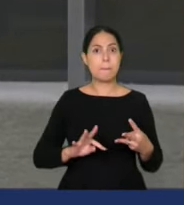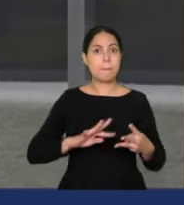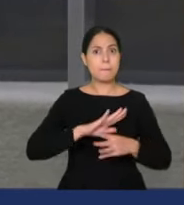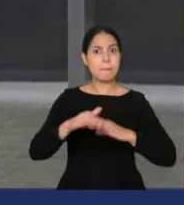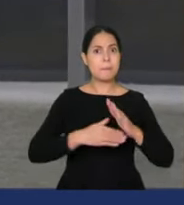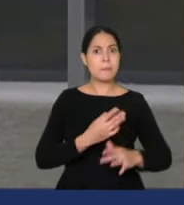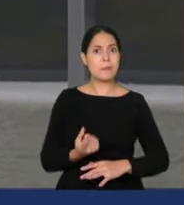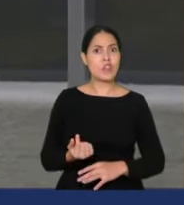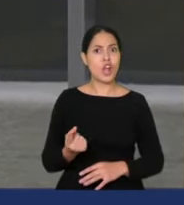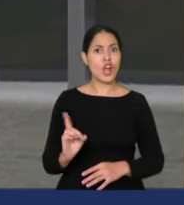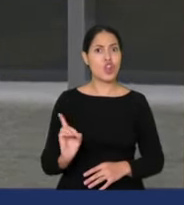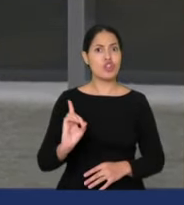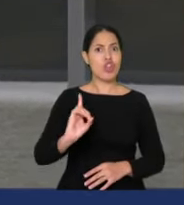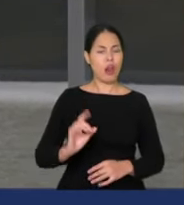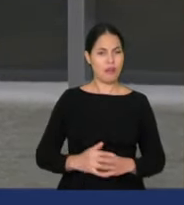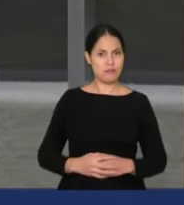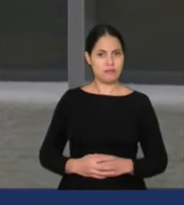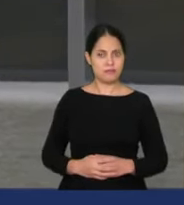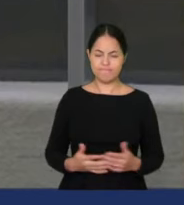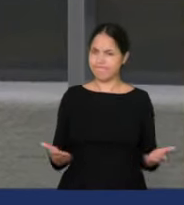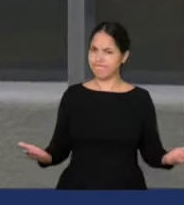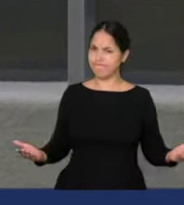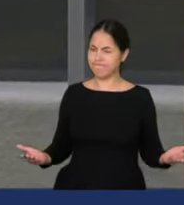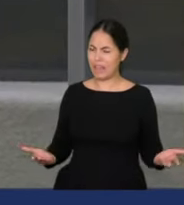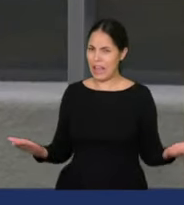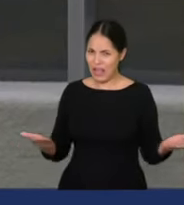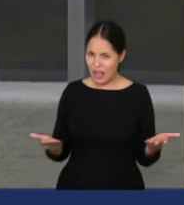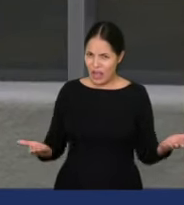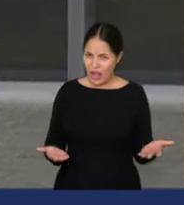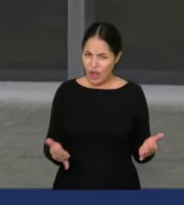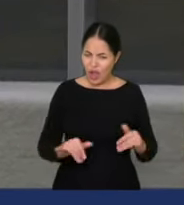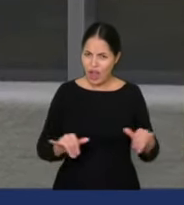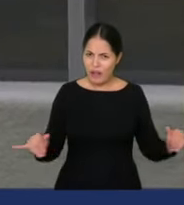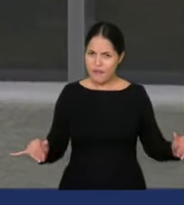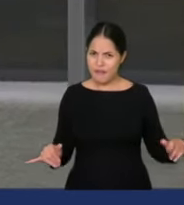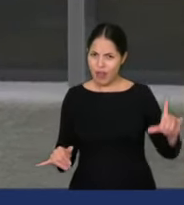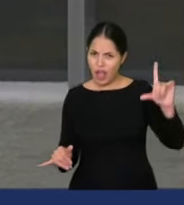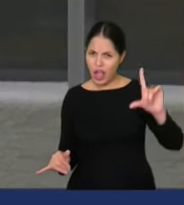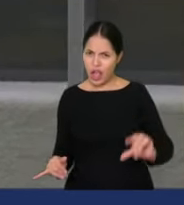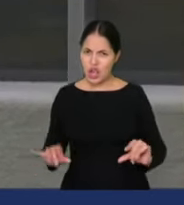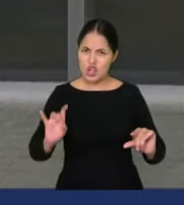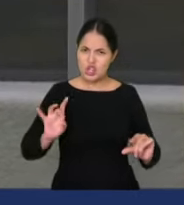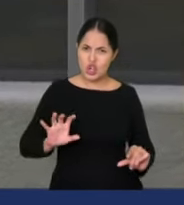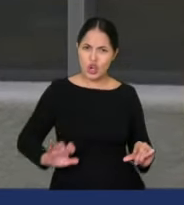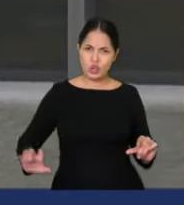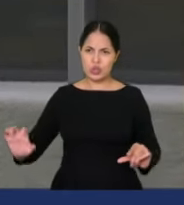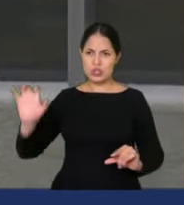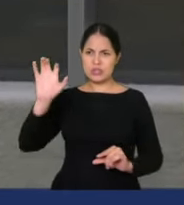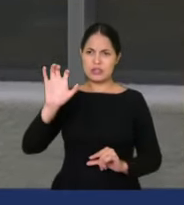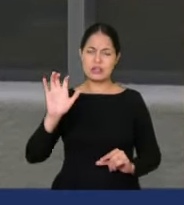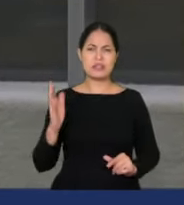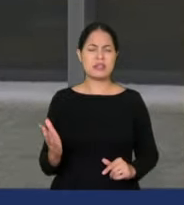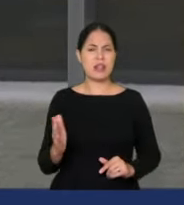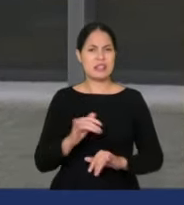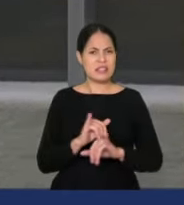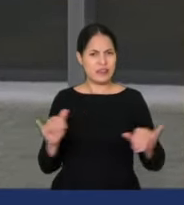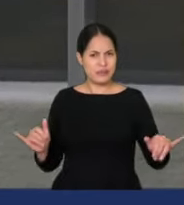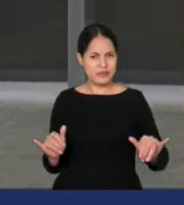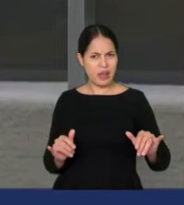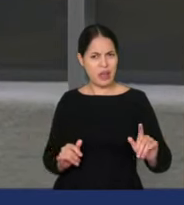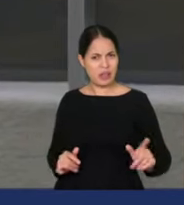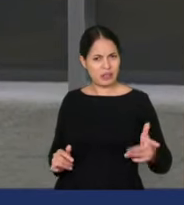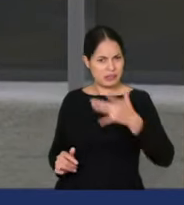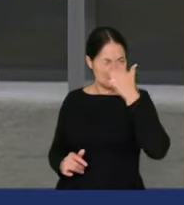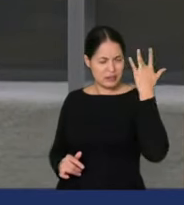Neto. Eles só tratam de preço querendo reduzir a arrecadação dos estados e falam dos consumidores. Tem que falar dos